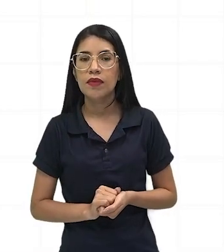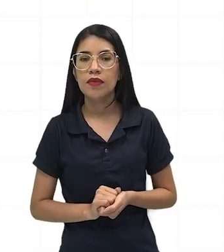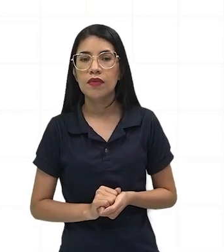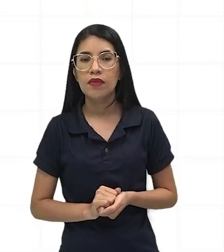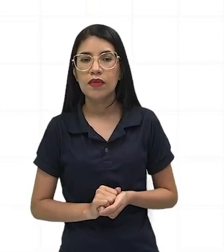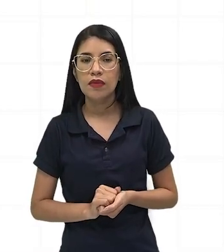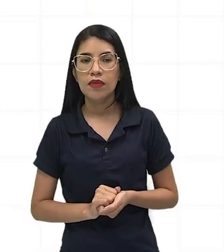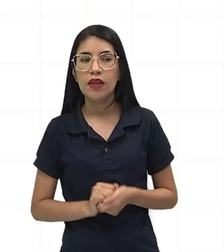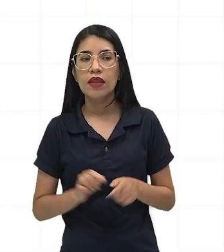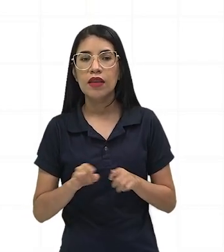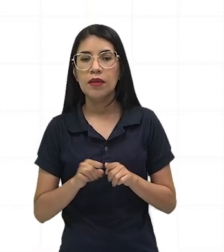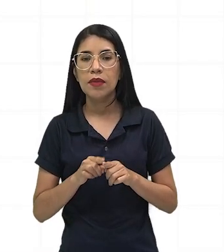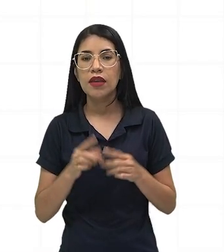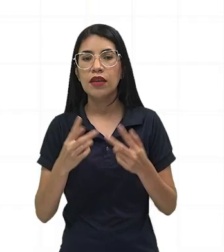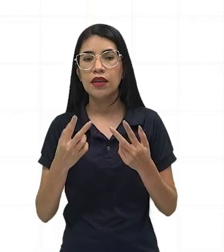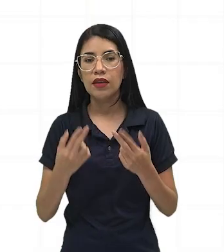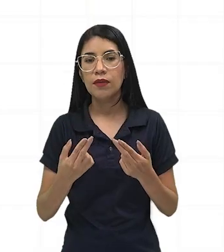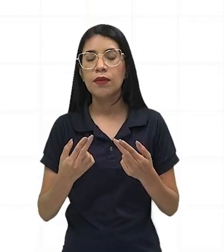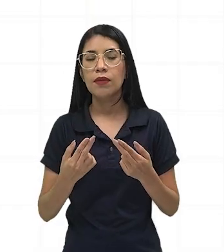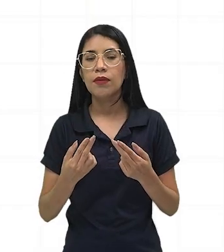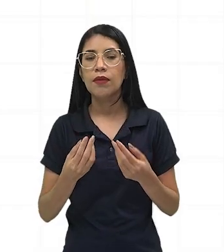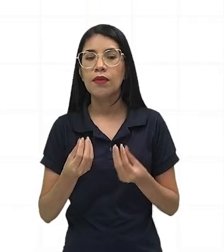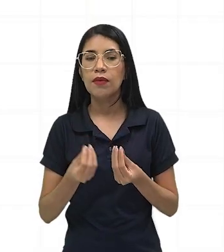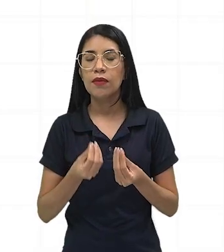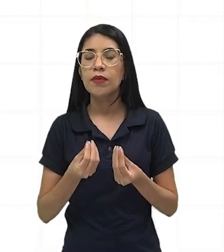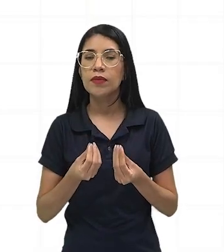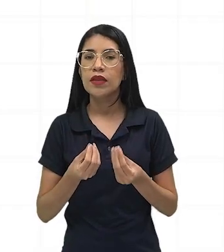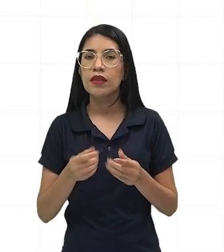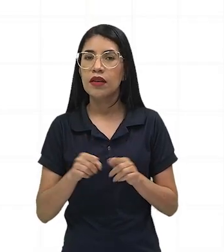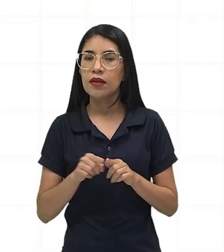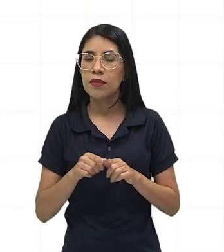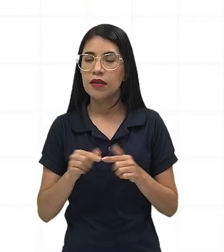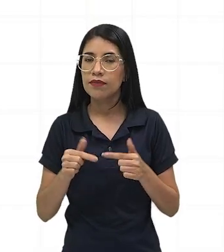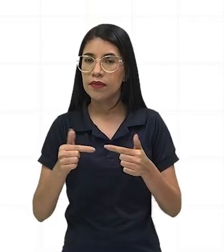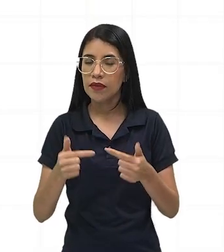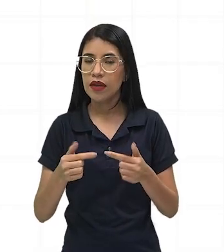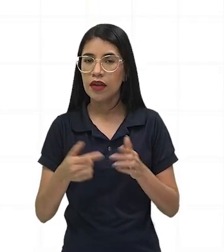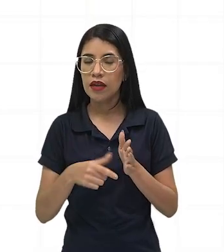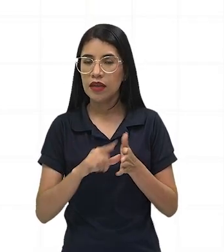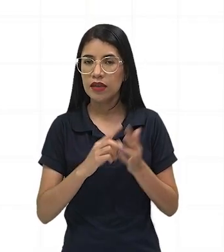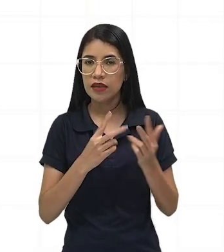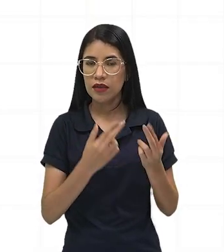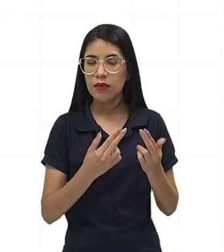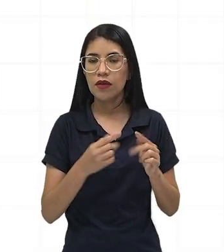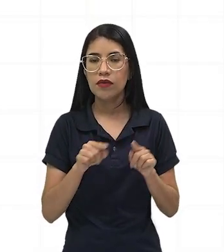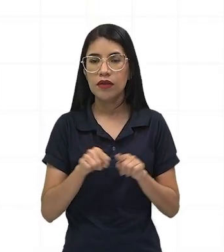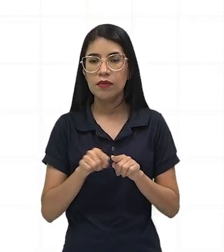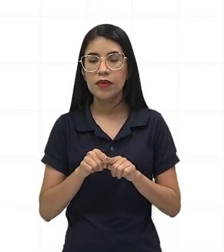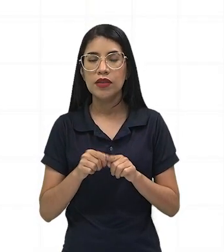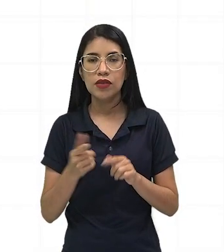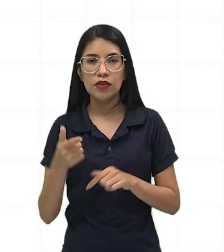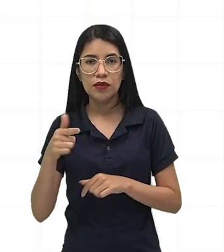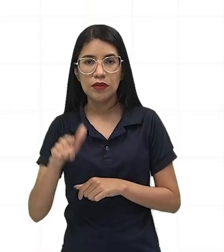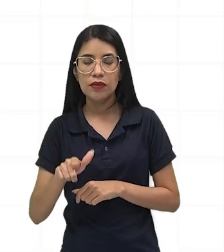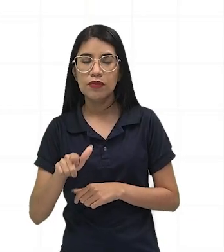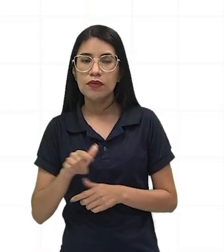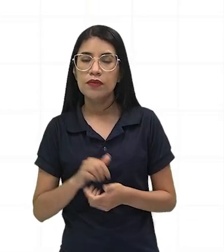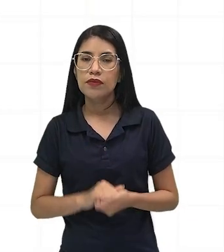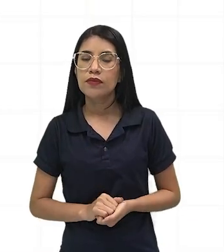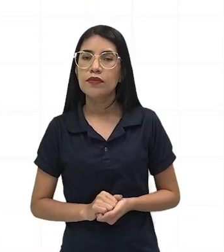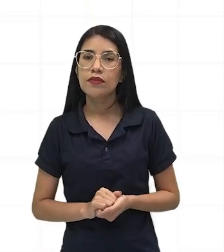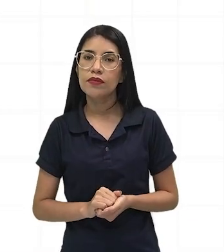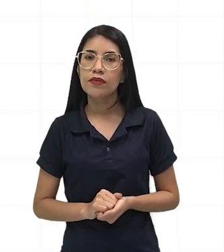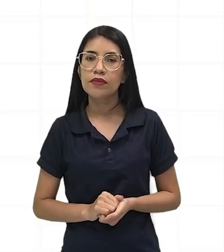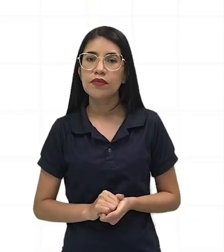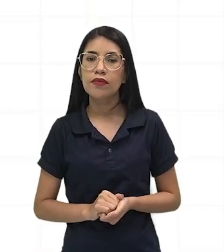de maneira análoga, ou seja, do mesmo jeito que a gente acabou de fazer agora há pouco, com a